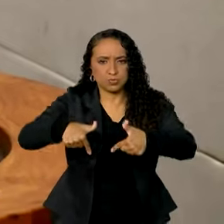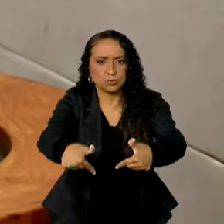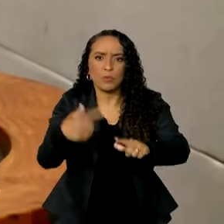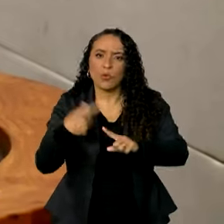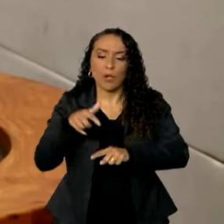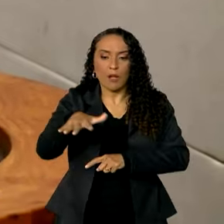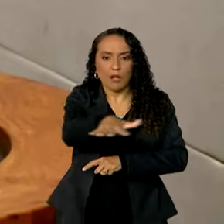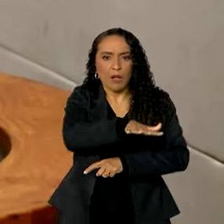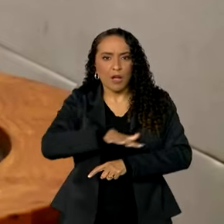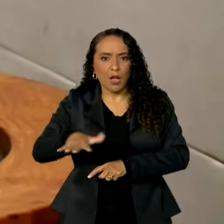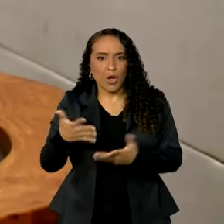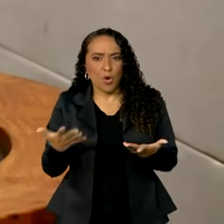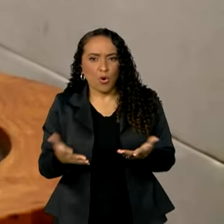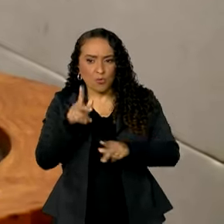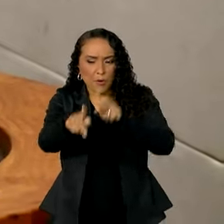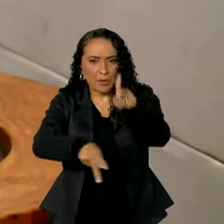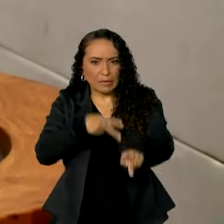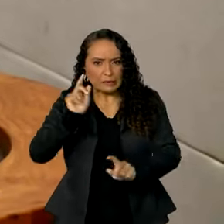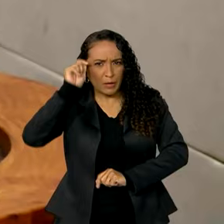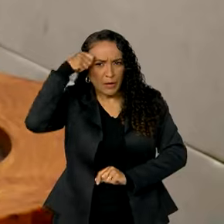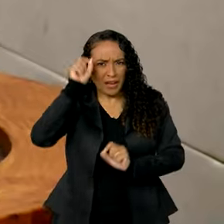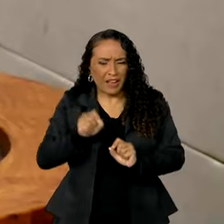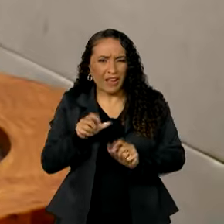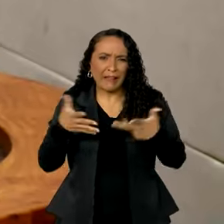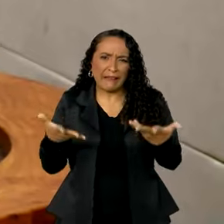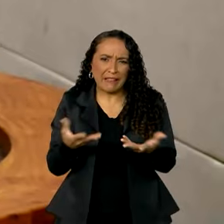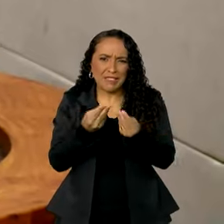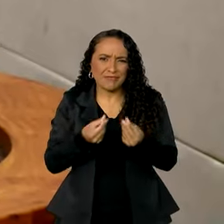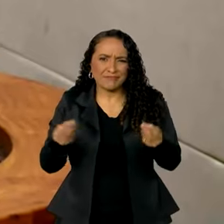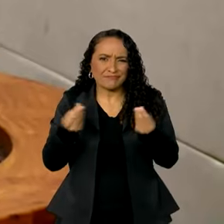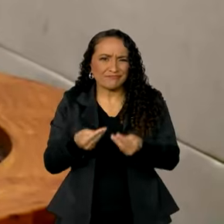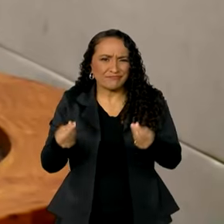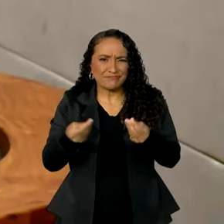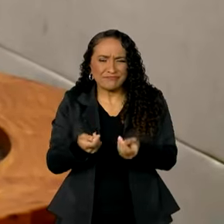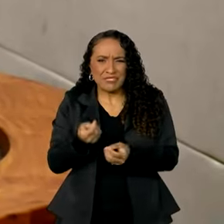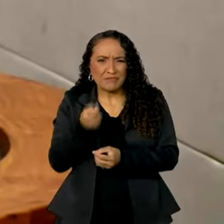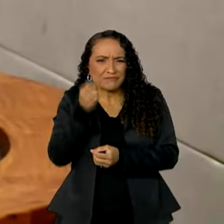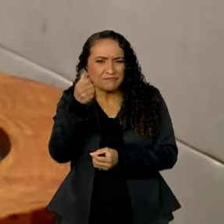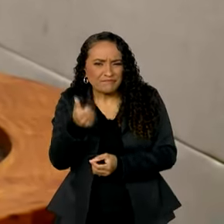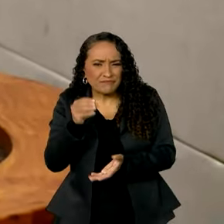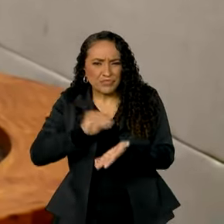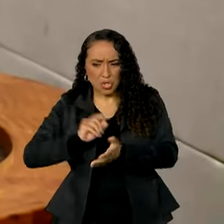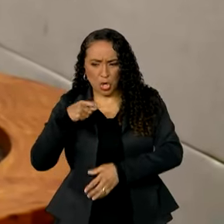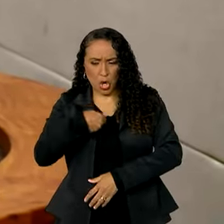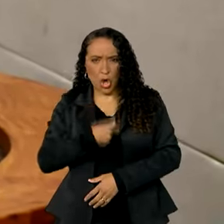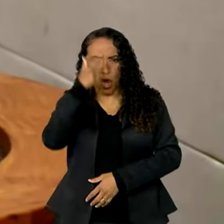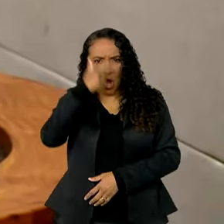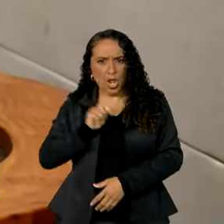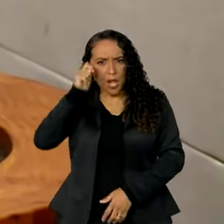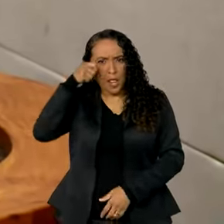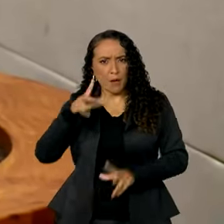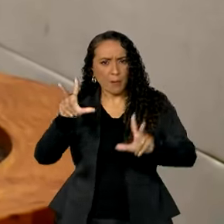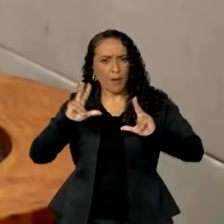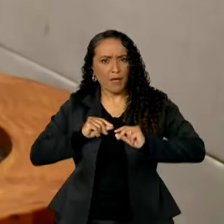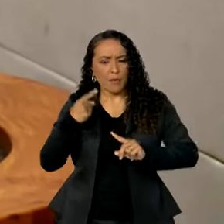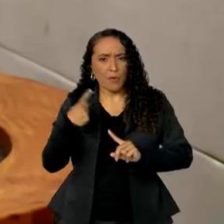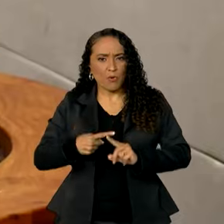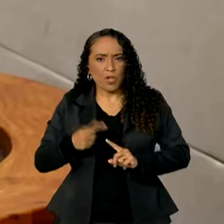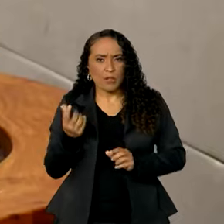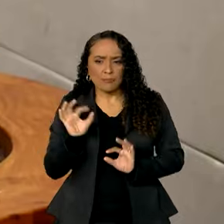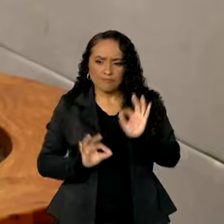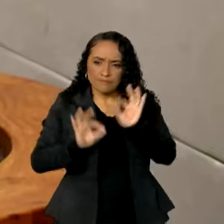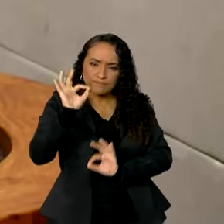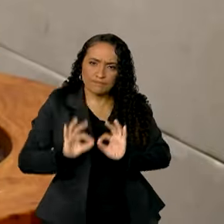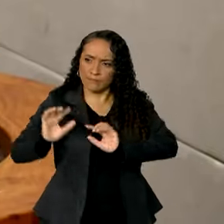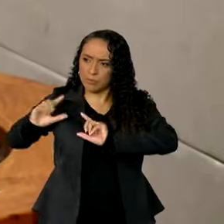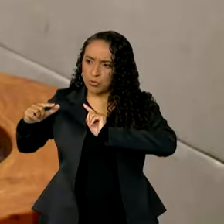o cenário que temos hoje para a população negra é um cenário muito aquém do que nós, negros e negras, merecemos, né, por termos construído